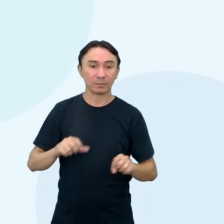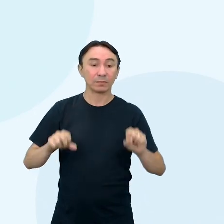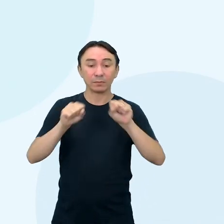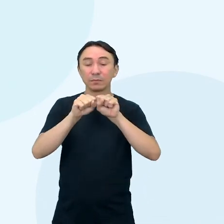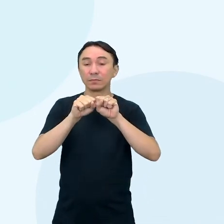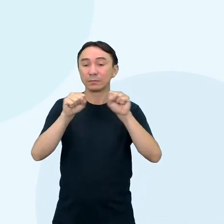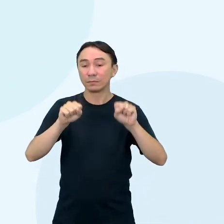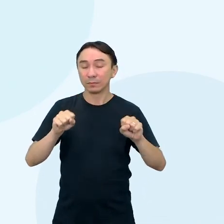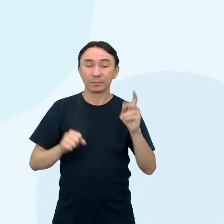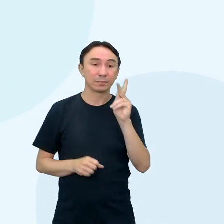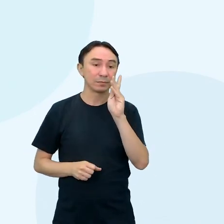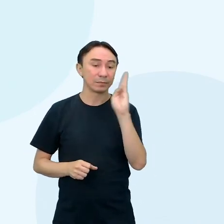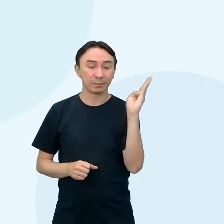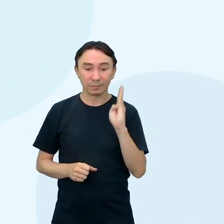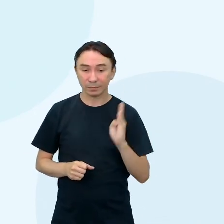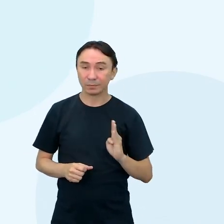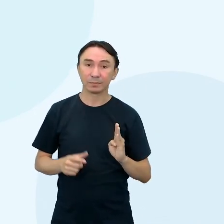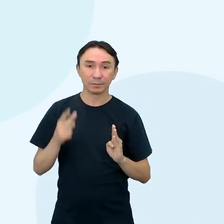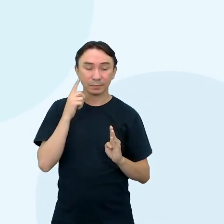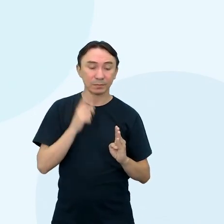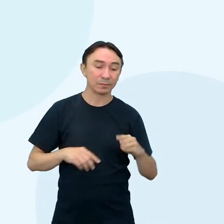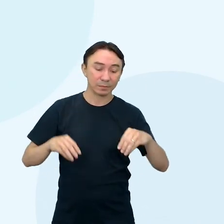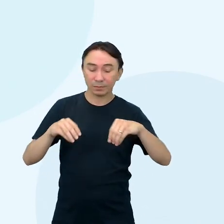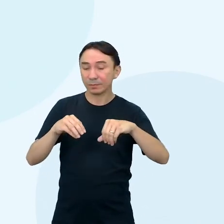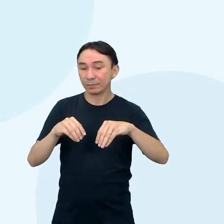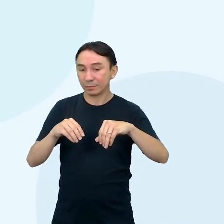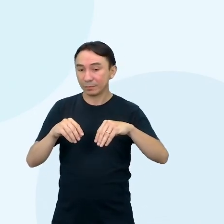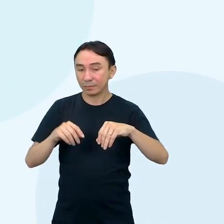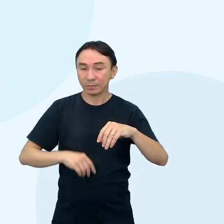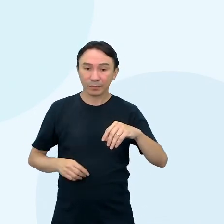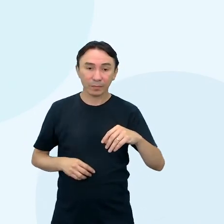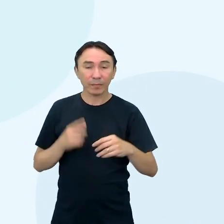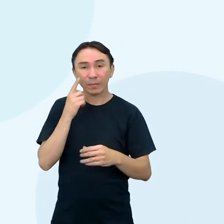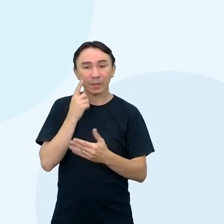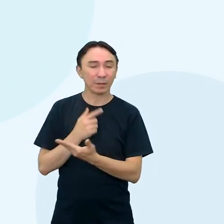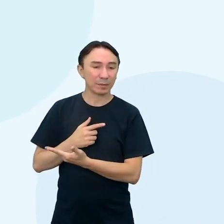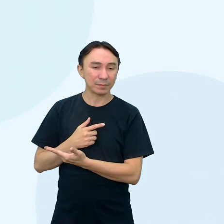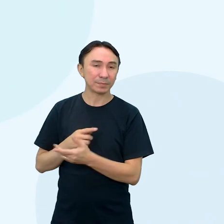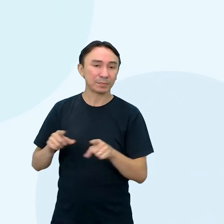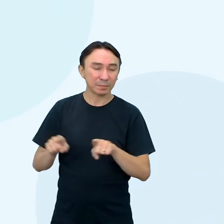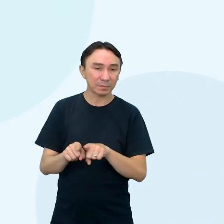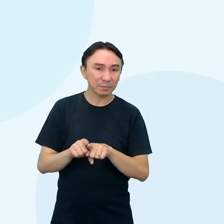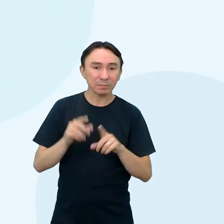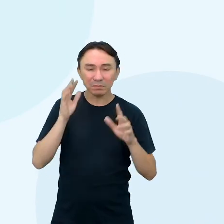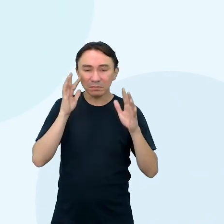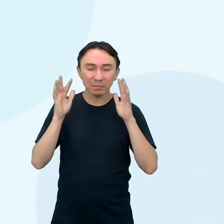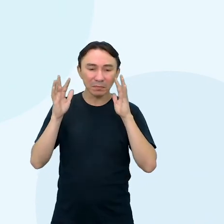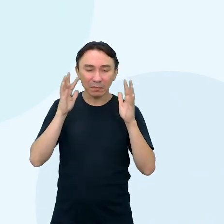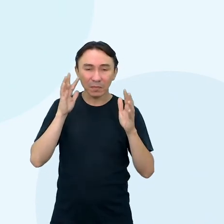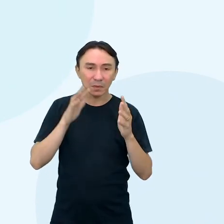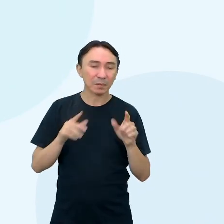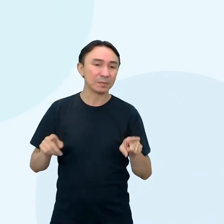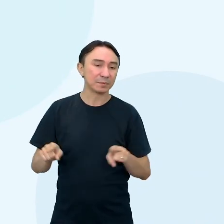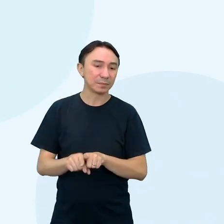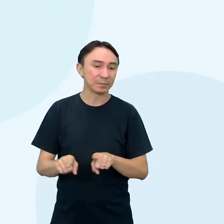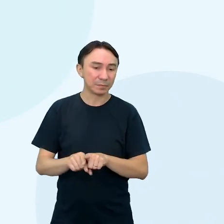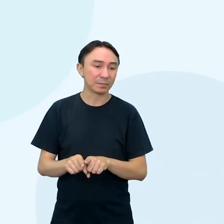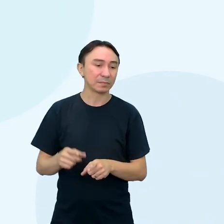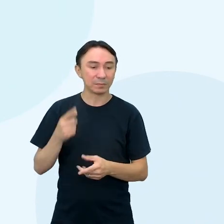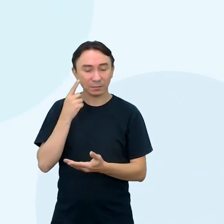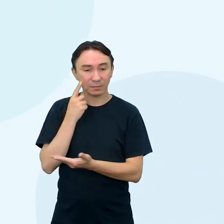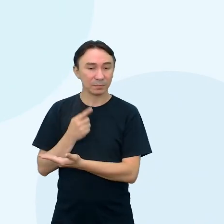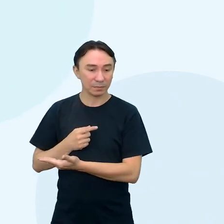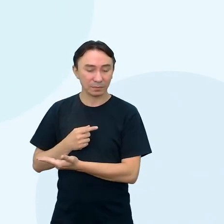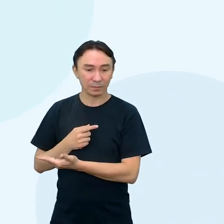Classificação dos Solos. E também refletimos sobre essa questão complexa, tanto de formação quanto como